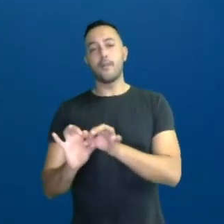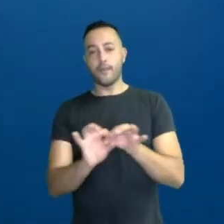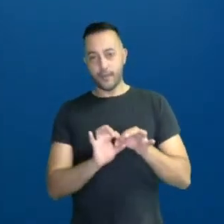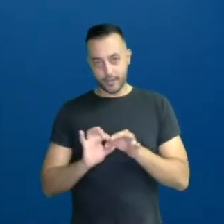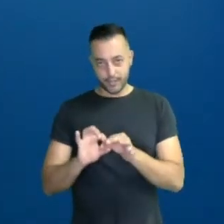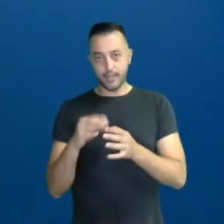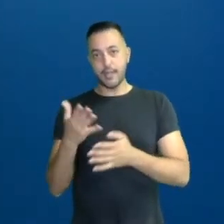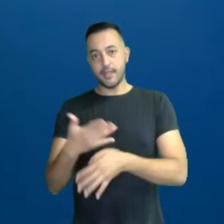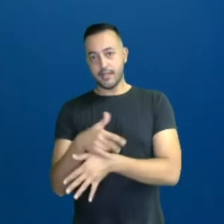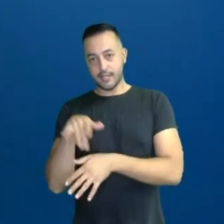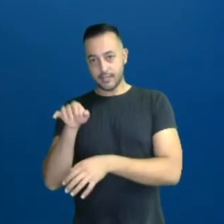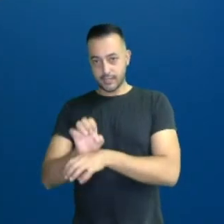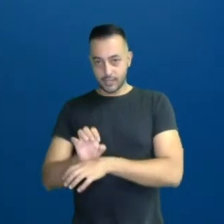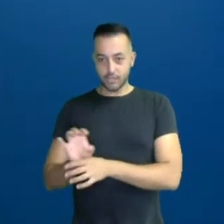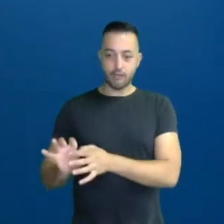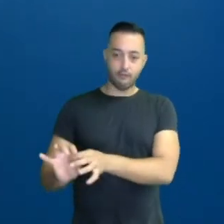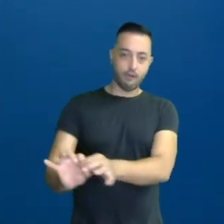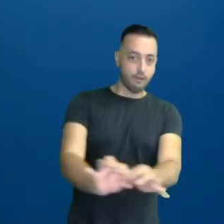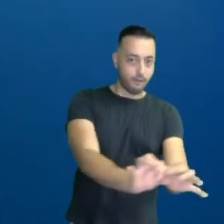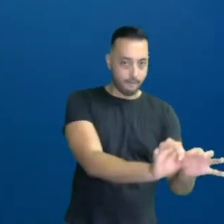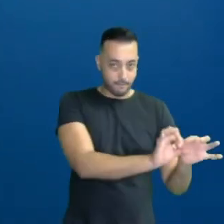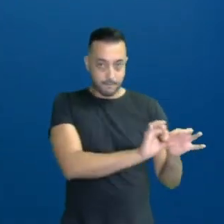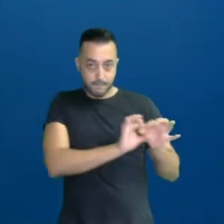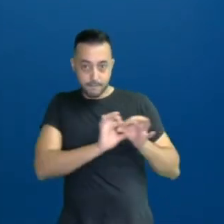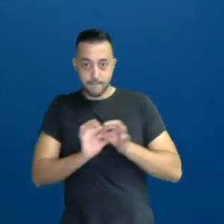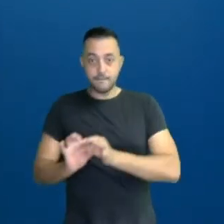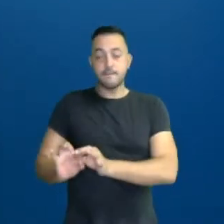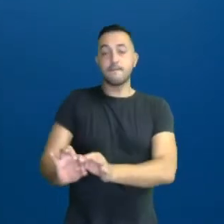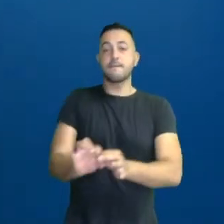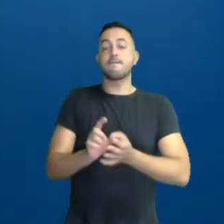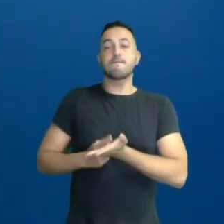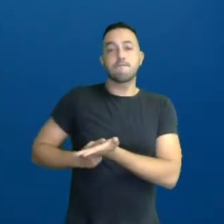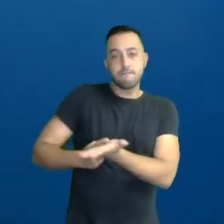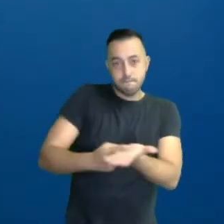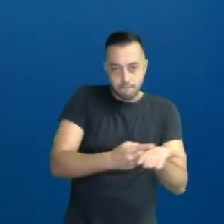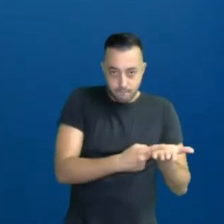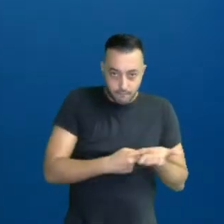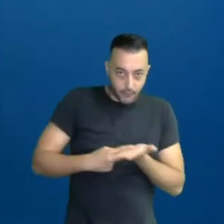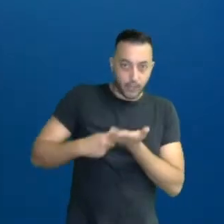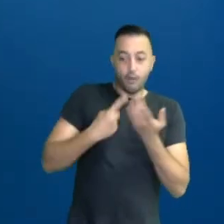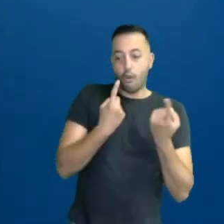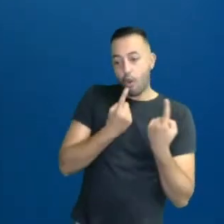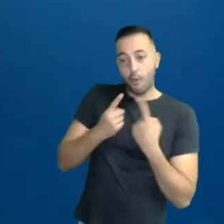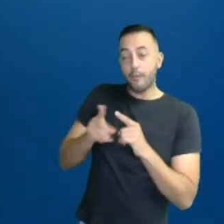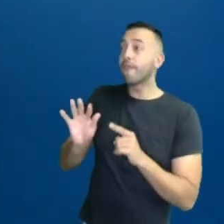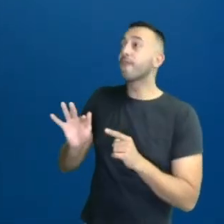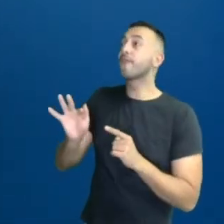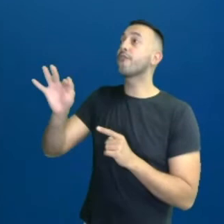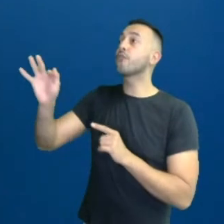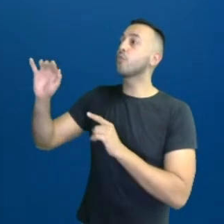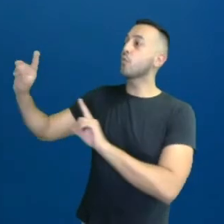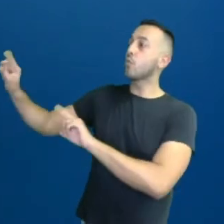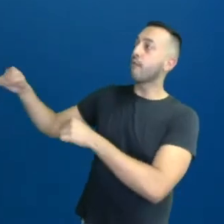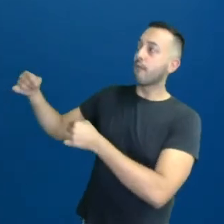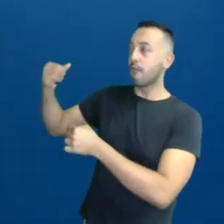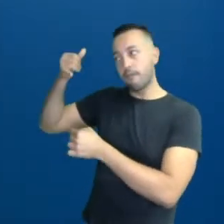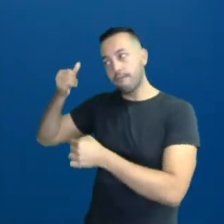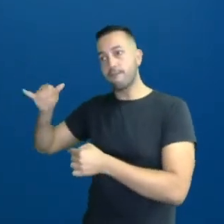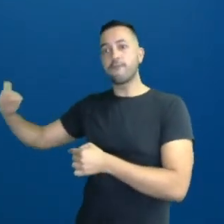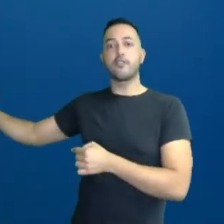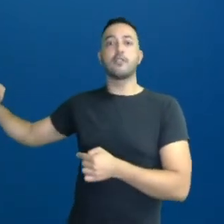as cidades-estados gregas, que vão se unir para poder combater futuros invasores. Os persas